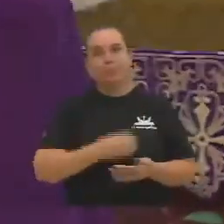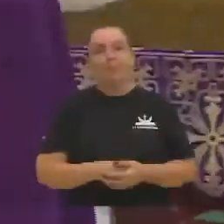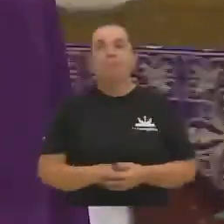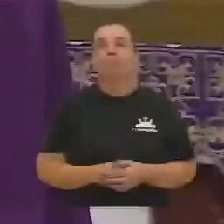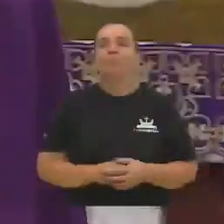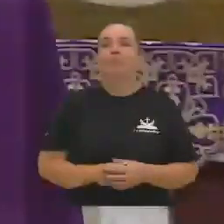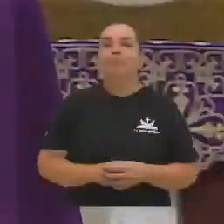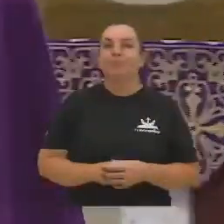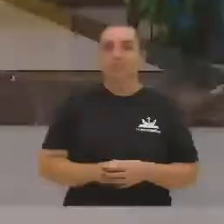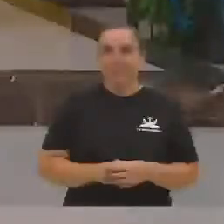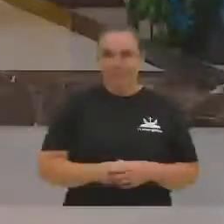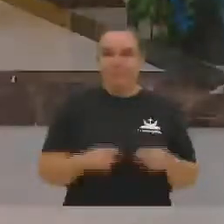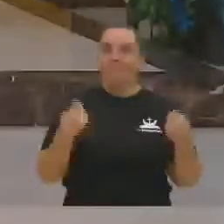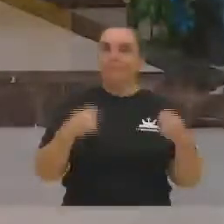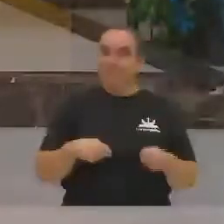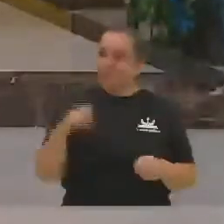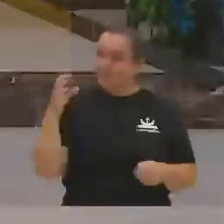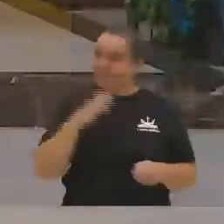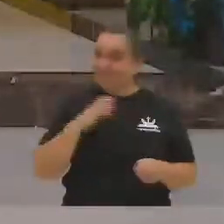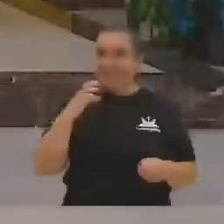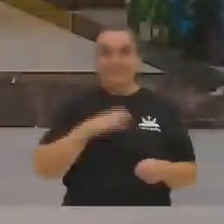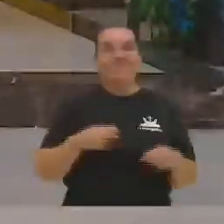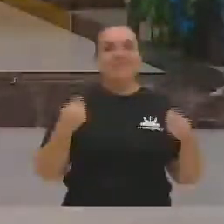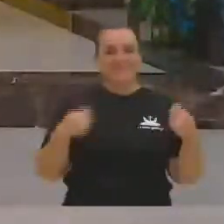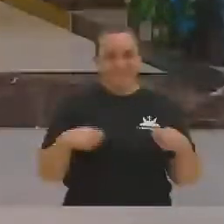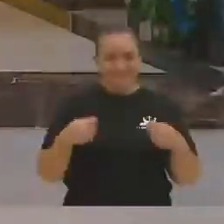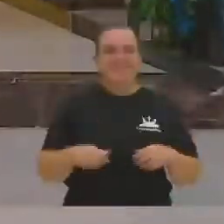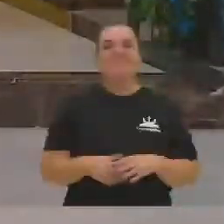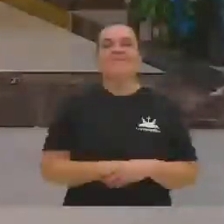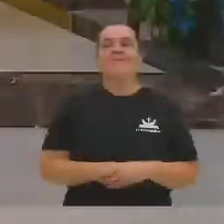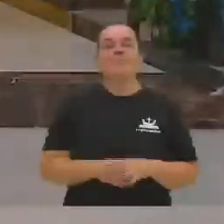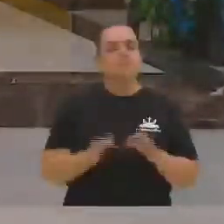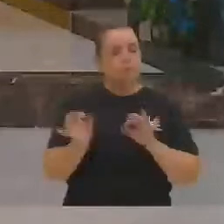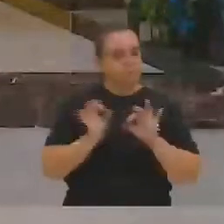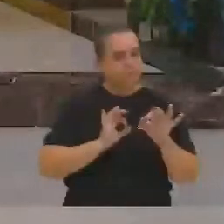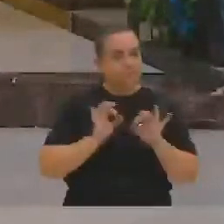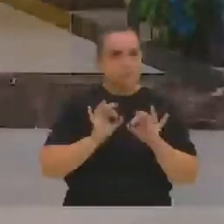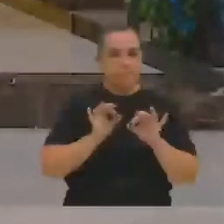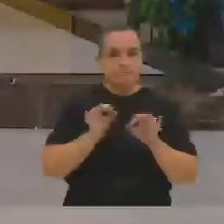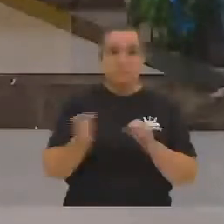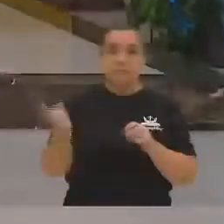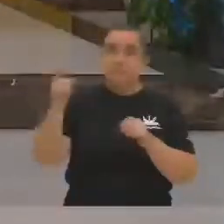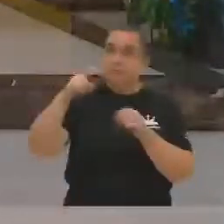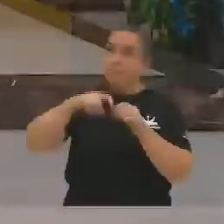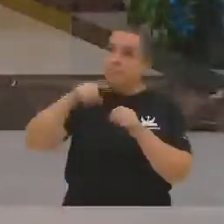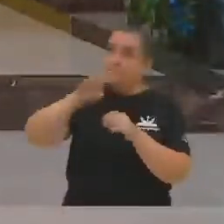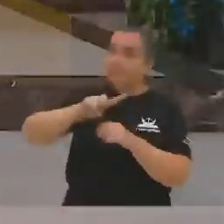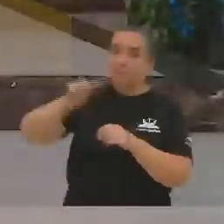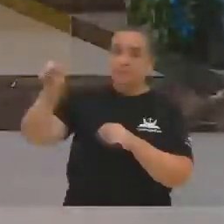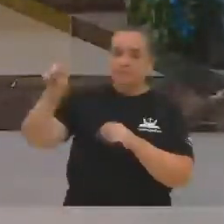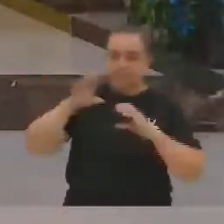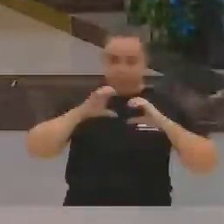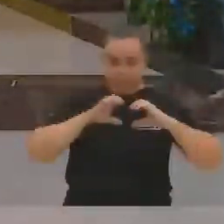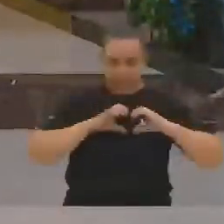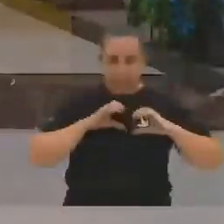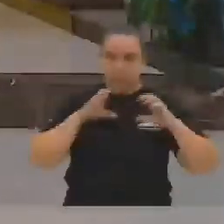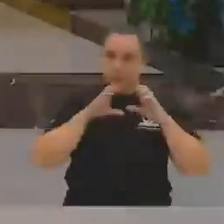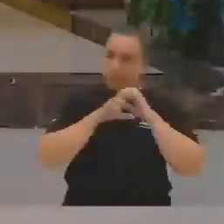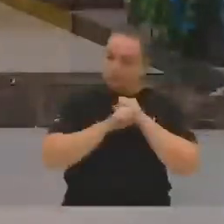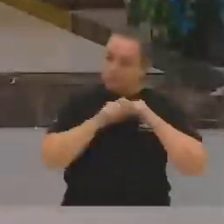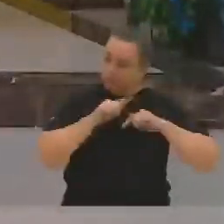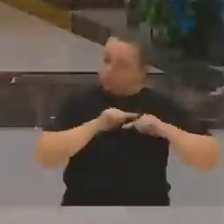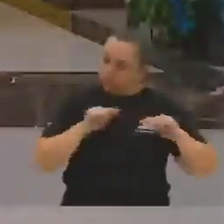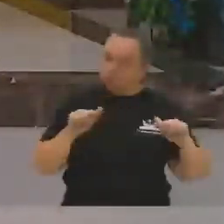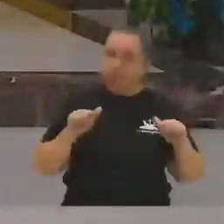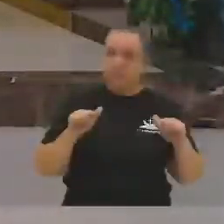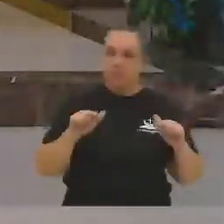Corre, tem que ser assim. Prepare-se, volte para Deus de todo o coração